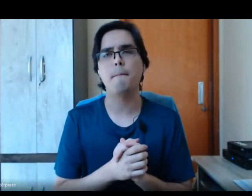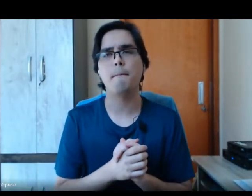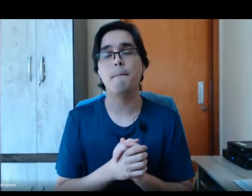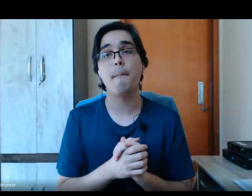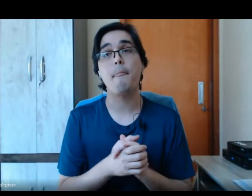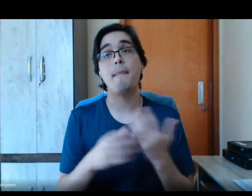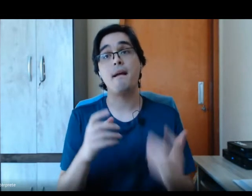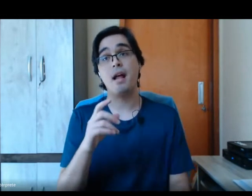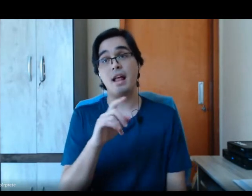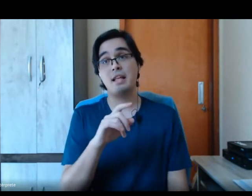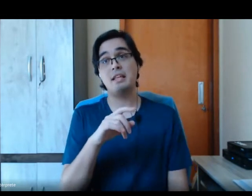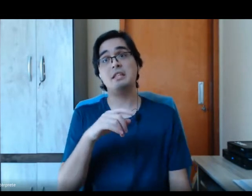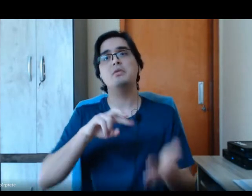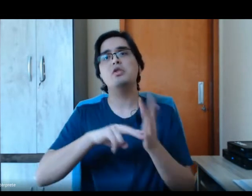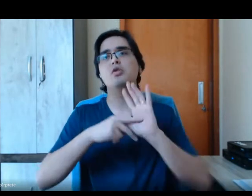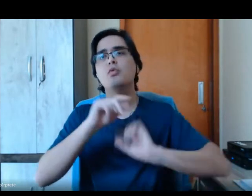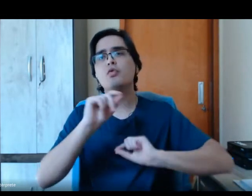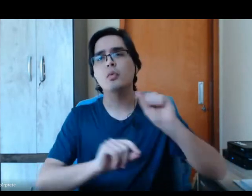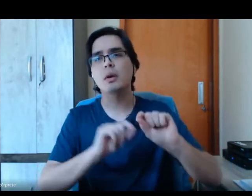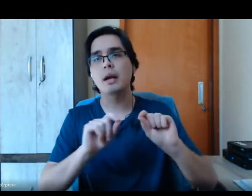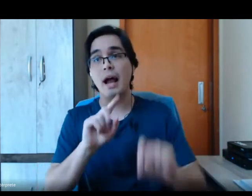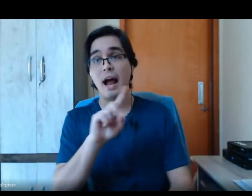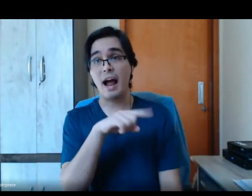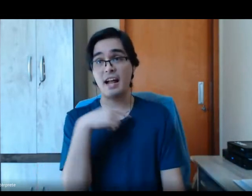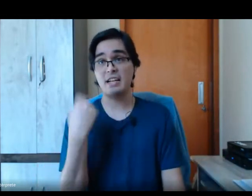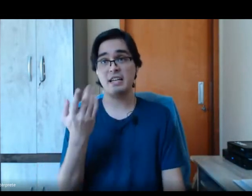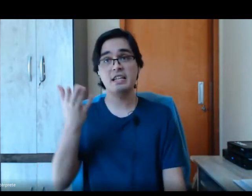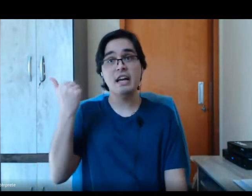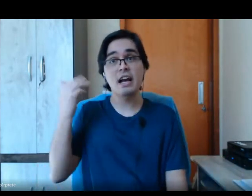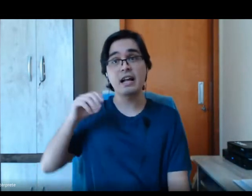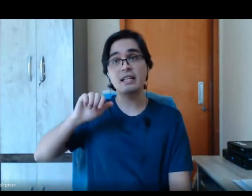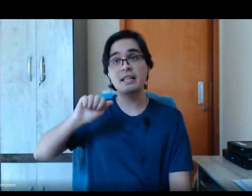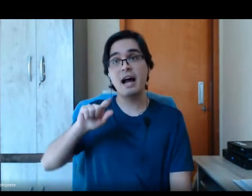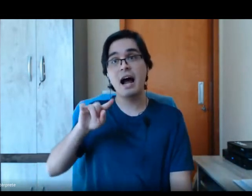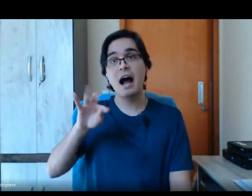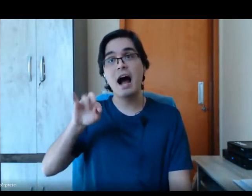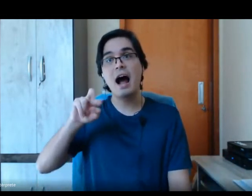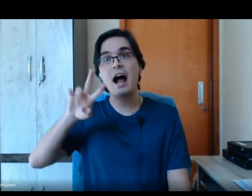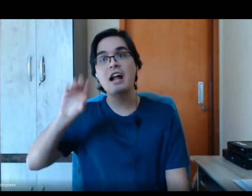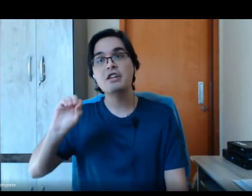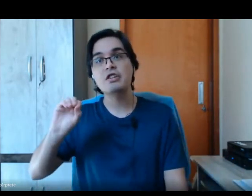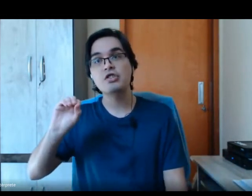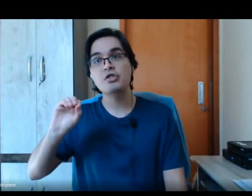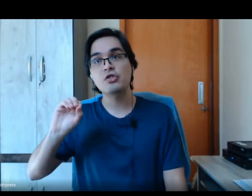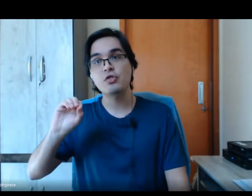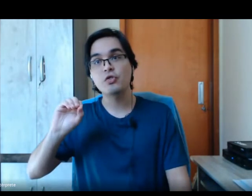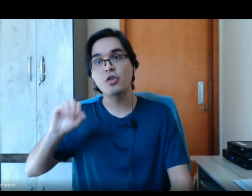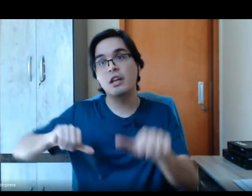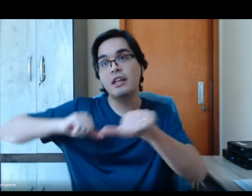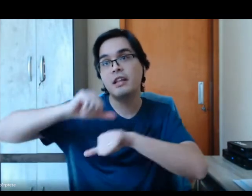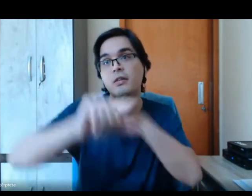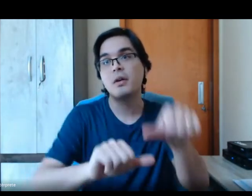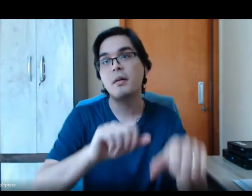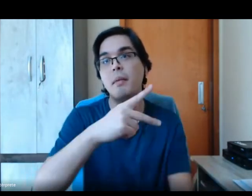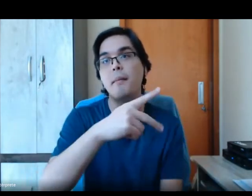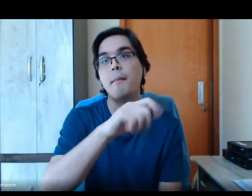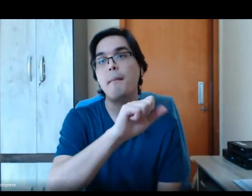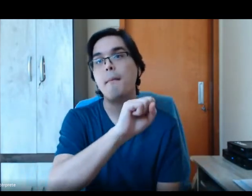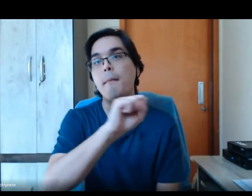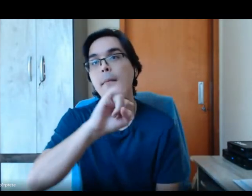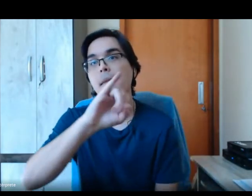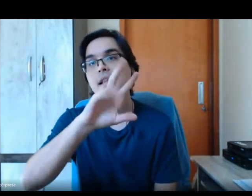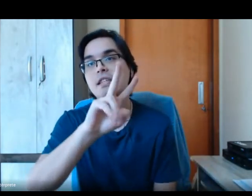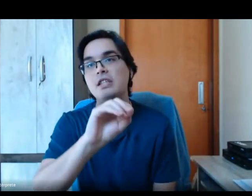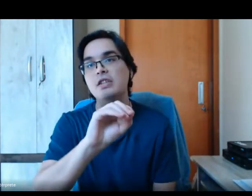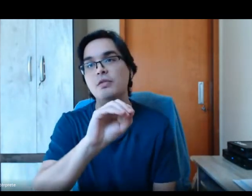está saindo, a gente vai ter que muito mais ficar na situação passiva, corrigindo trabalhos, e tudo